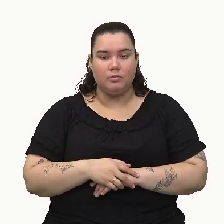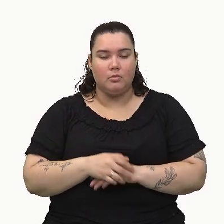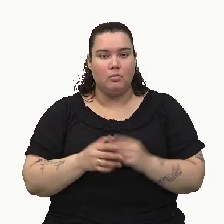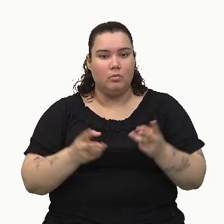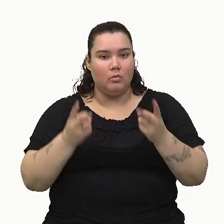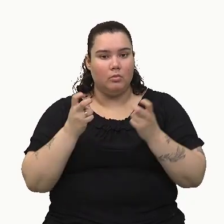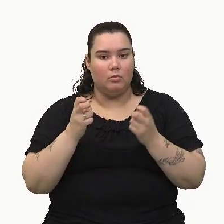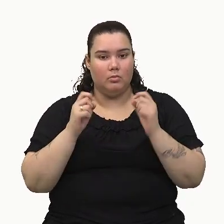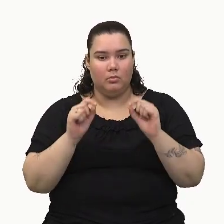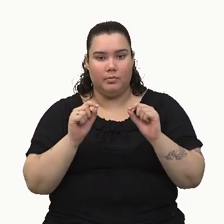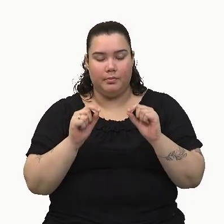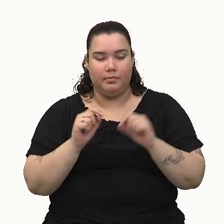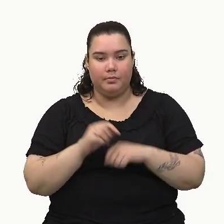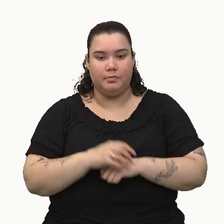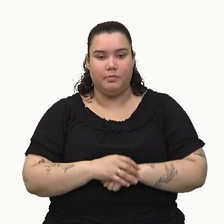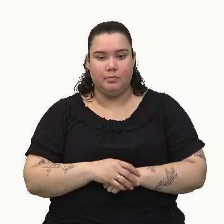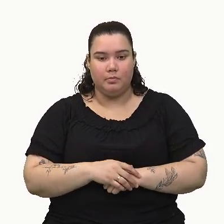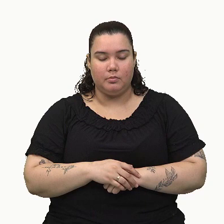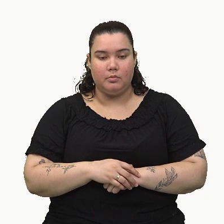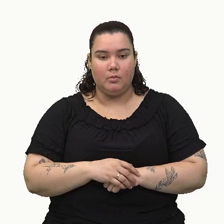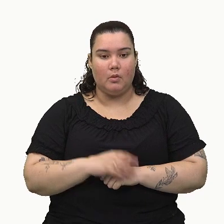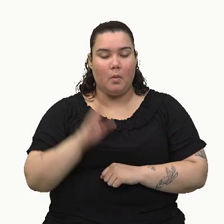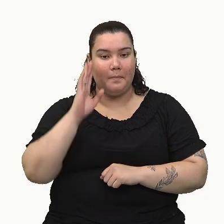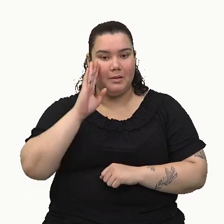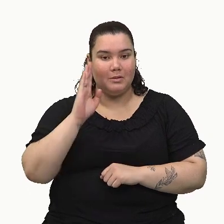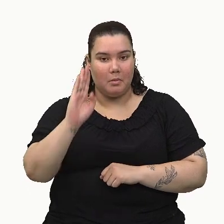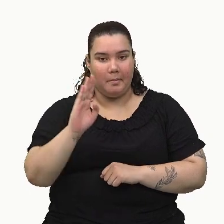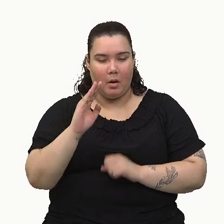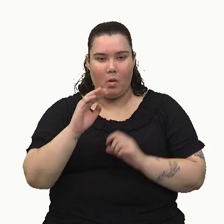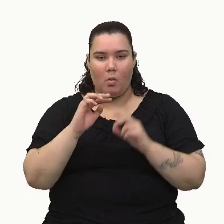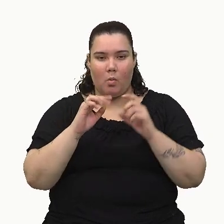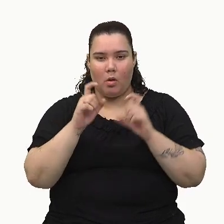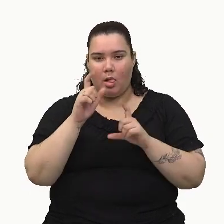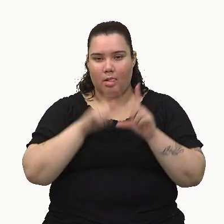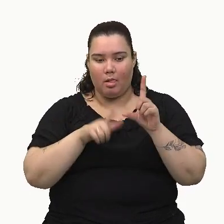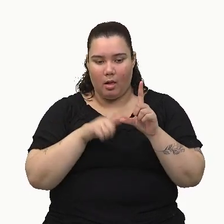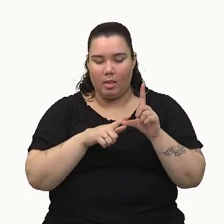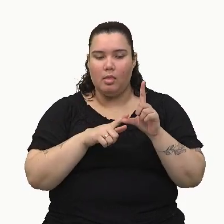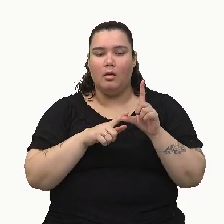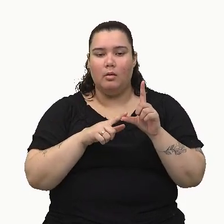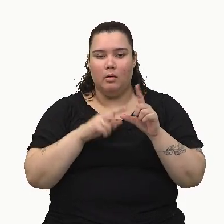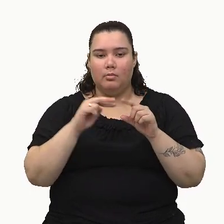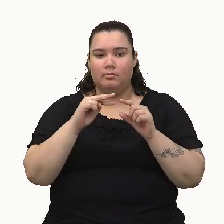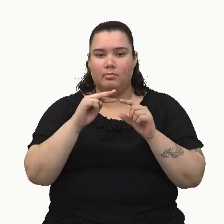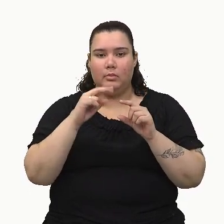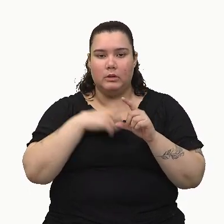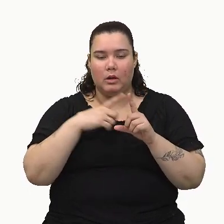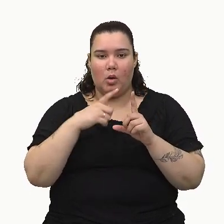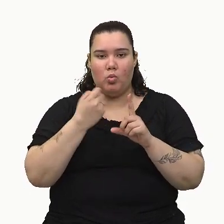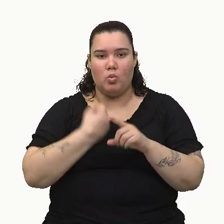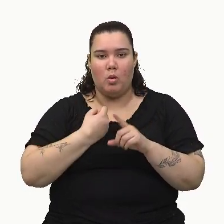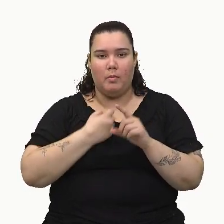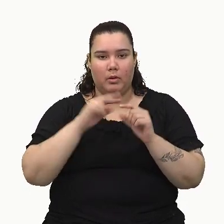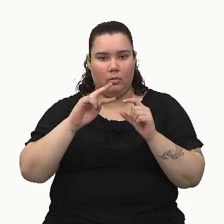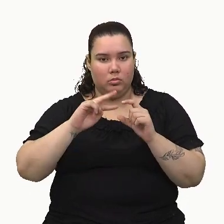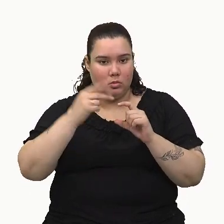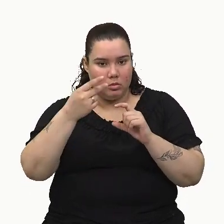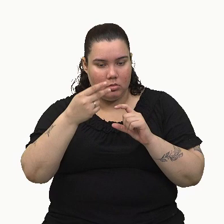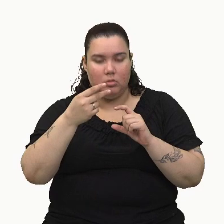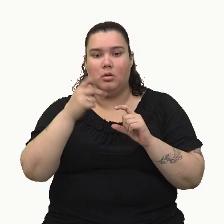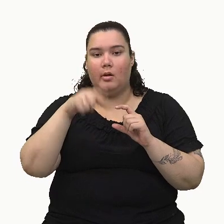que o maior expoente do x é o 3, tá? Então, a função é